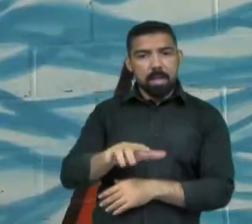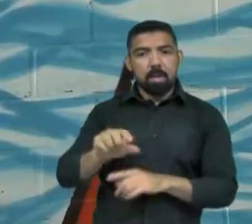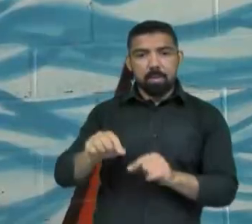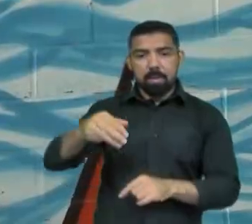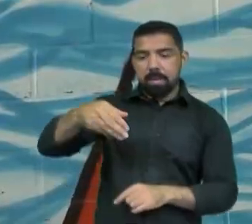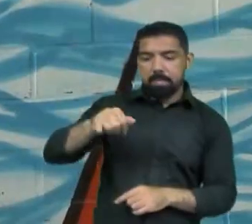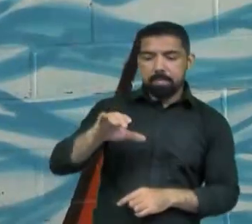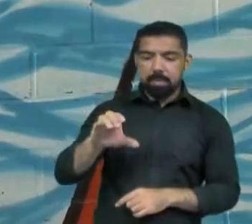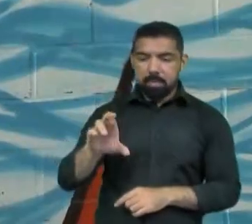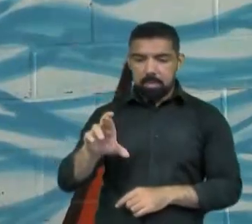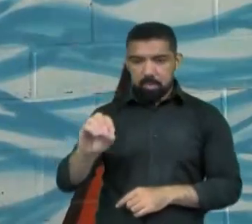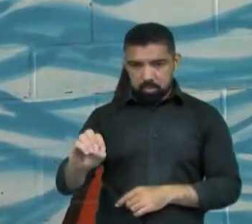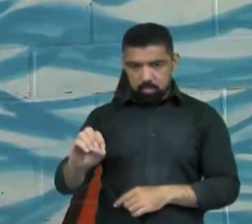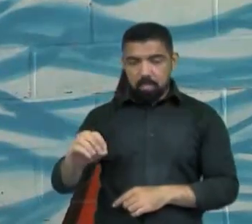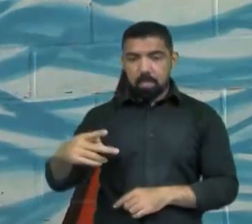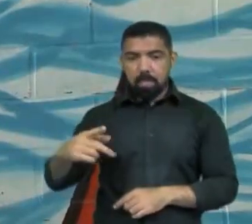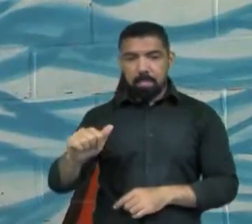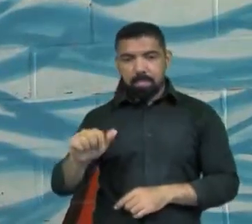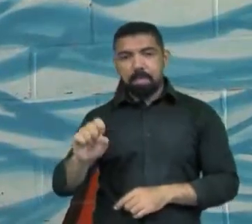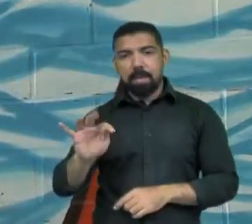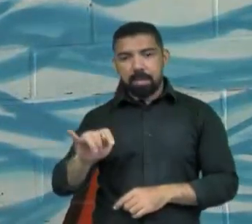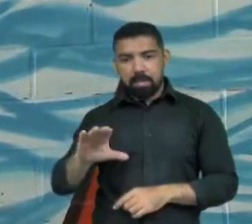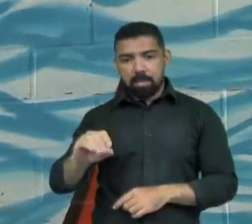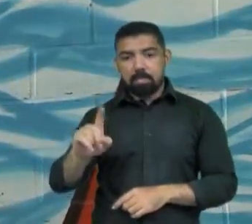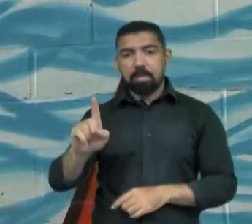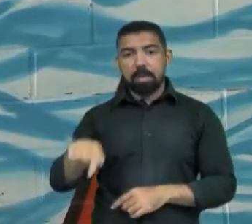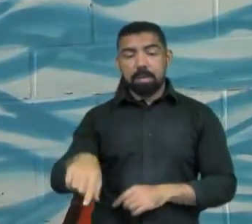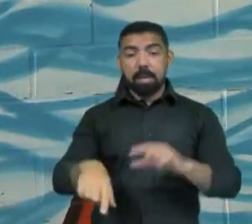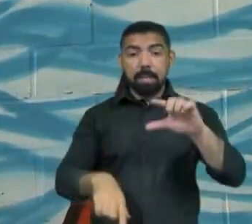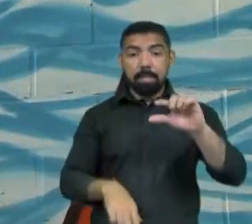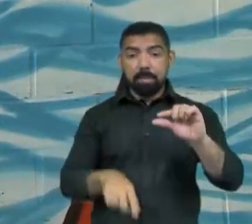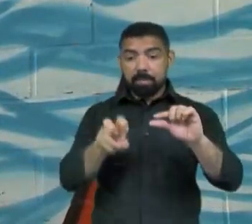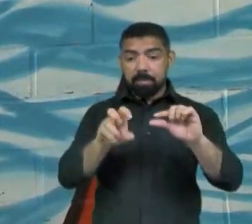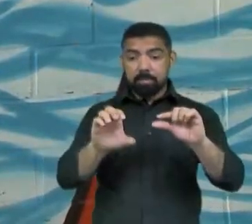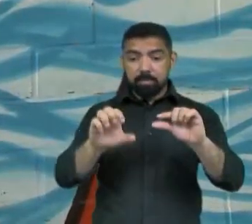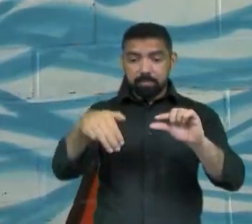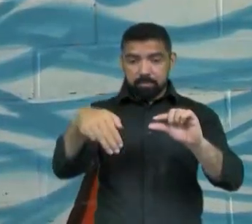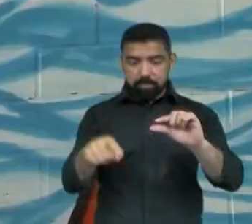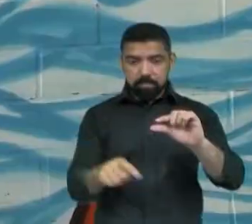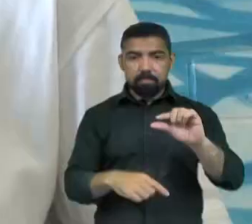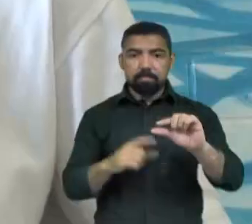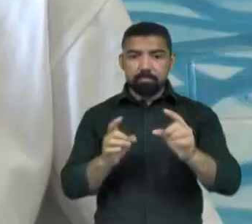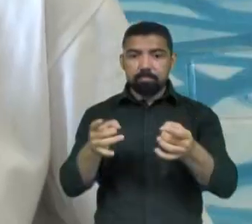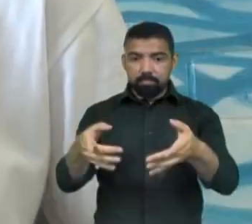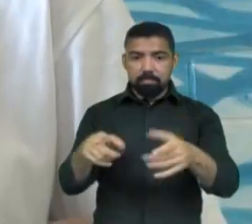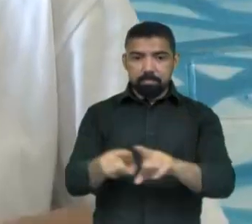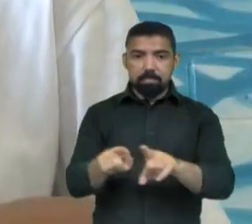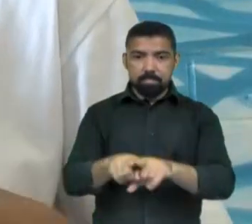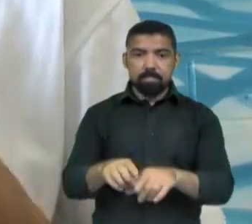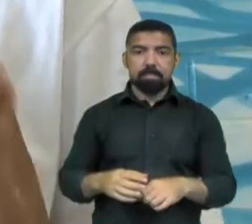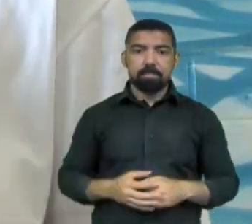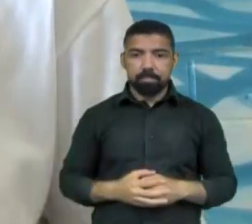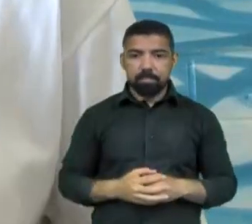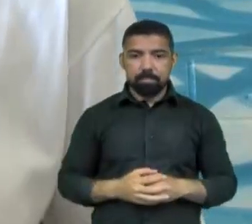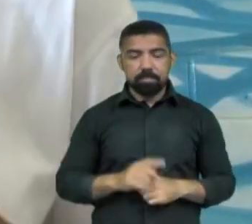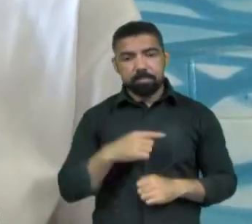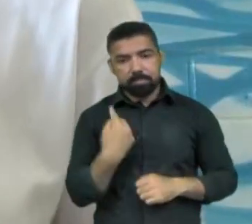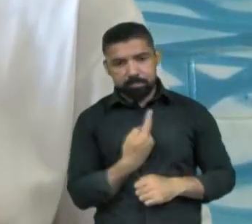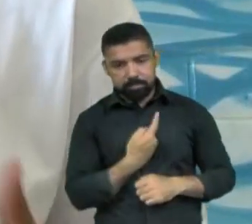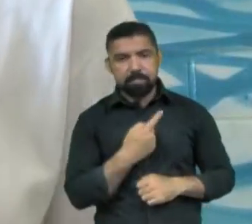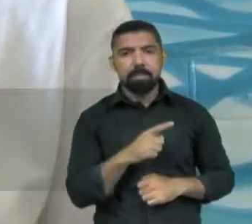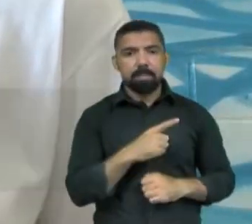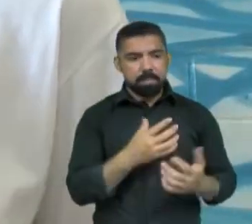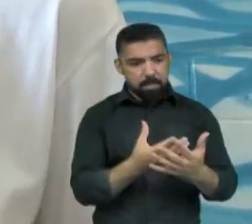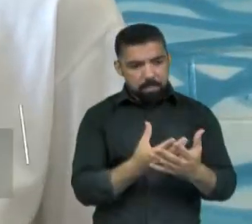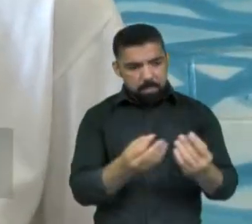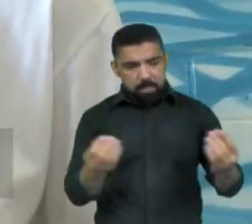que são partículas com menos de 5 centímetros de plástico descartadas nos oceanos. A gente tem também vários poluentes que já